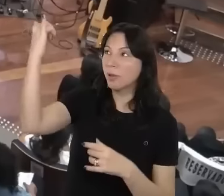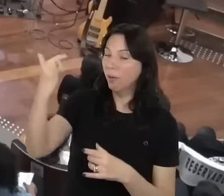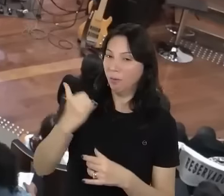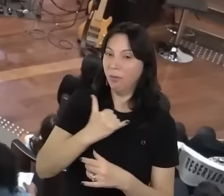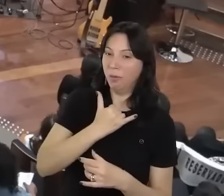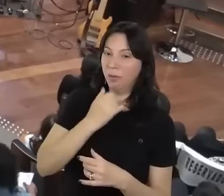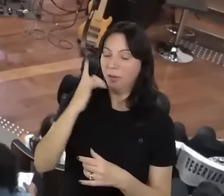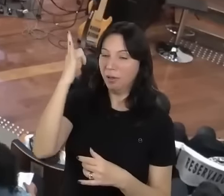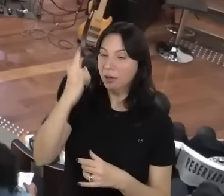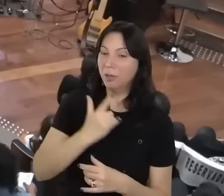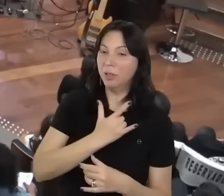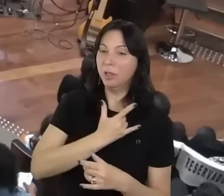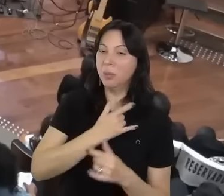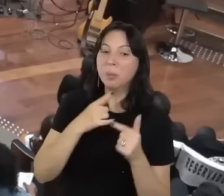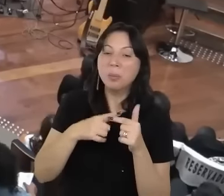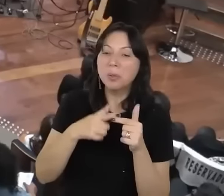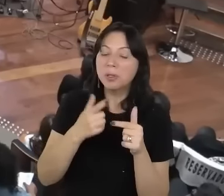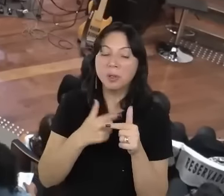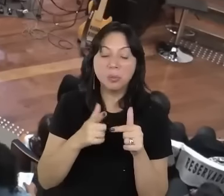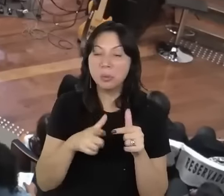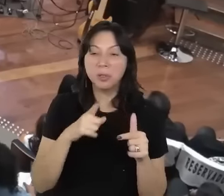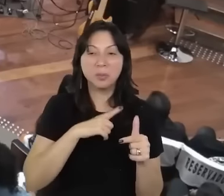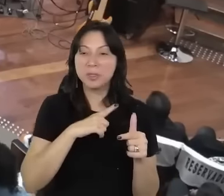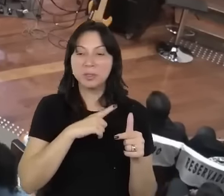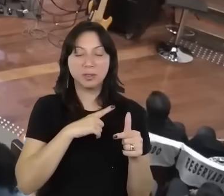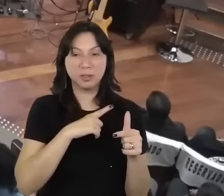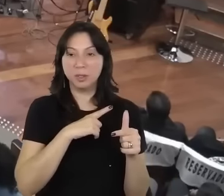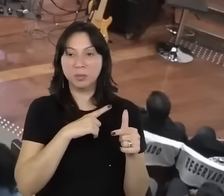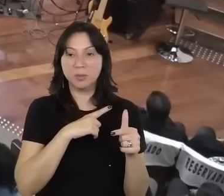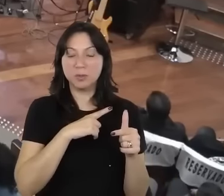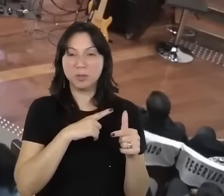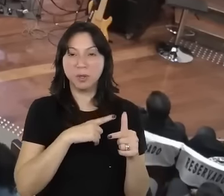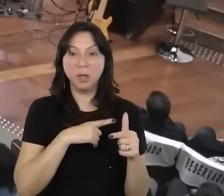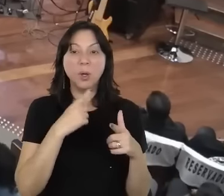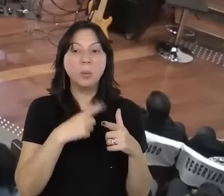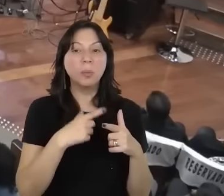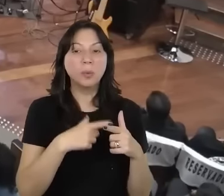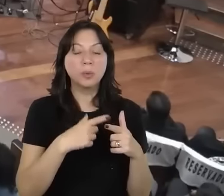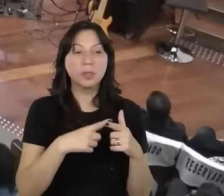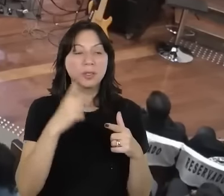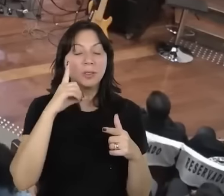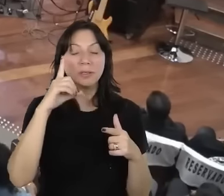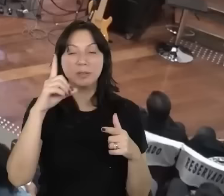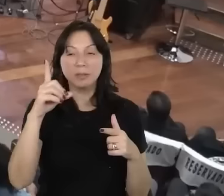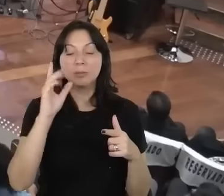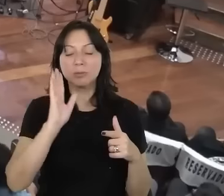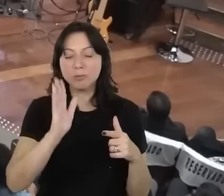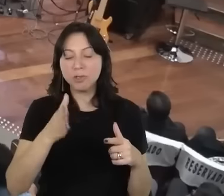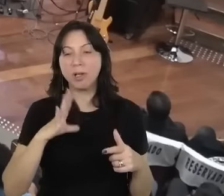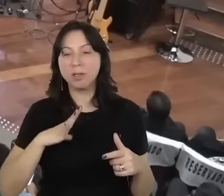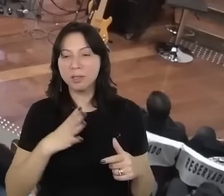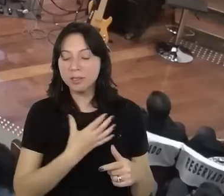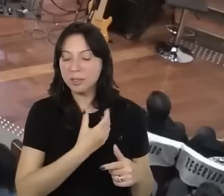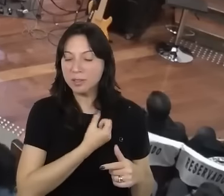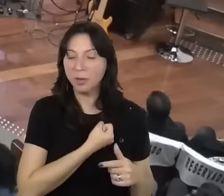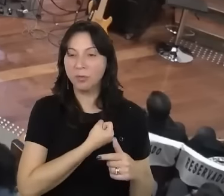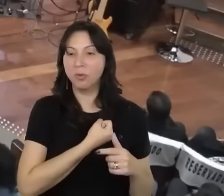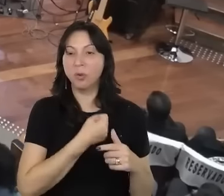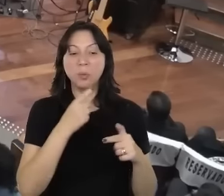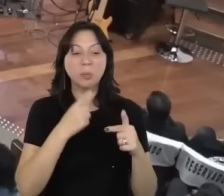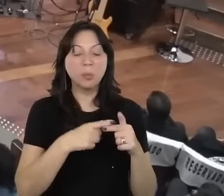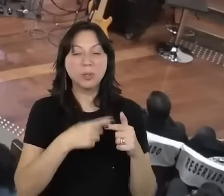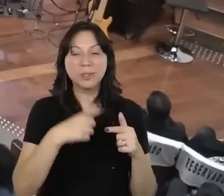nossa vida por que que Deus ao nos salvar não nos botou numa redoma diz meu filho nada